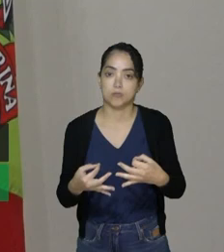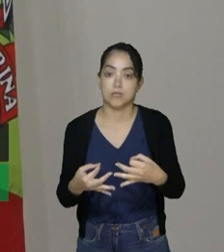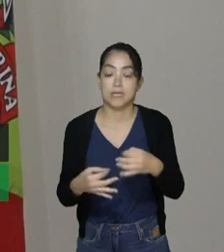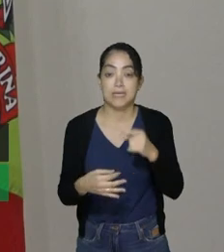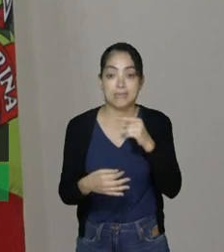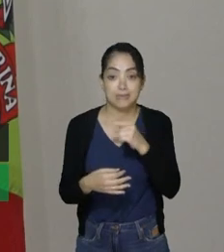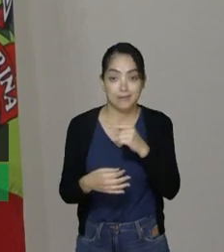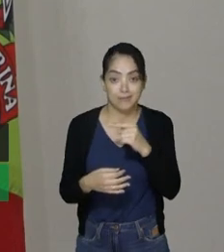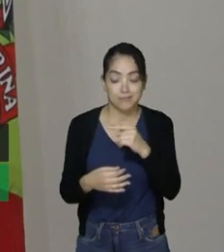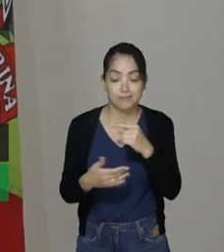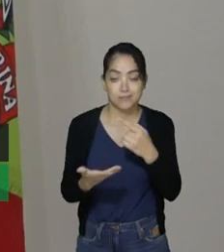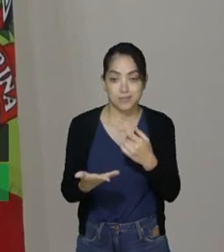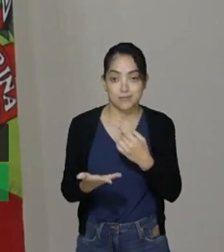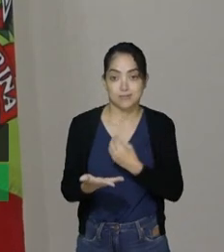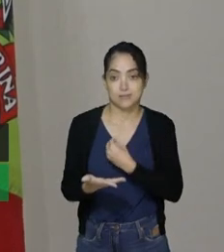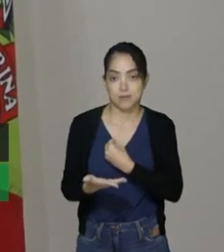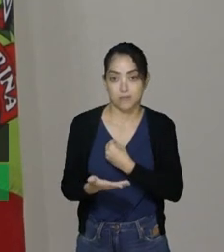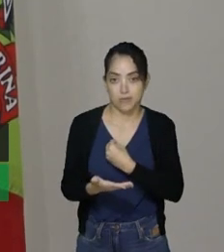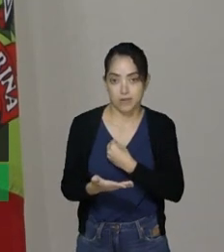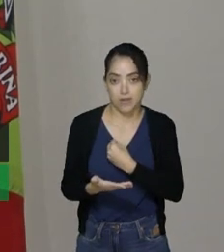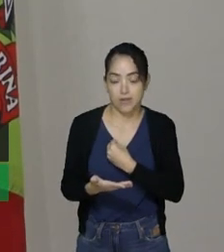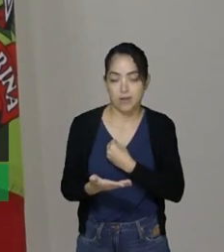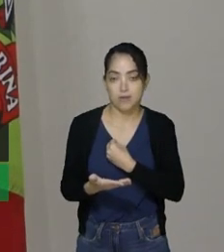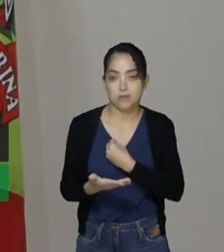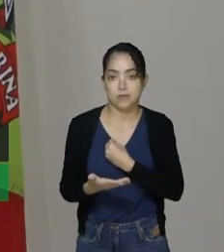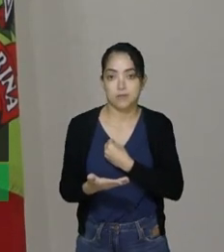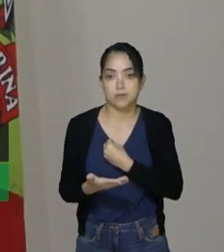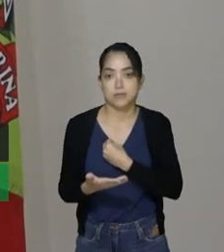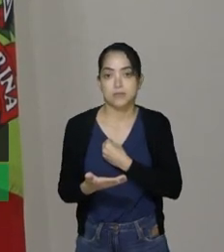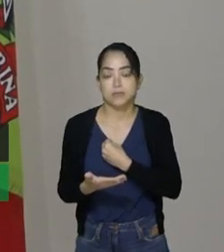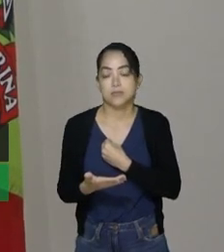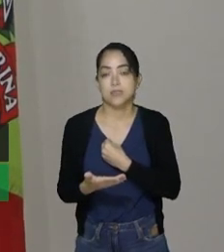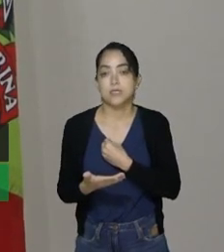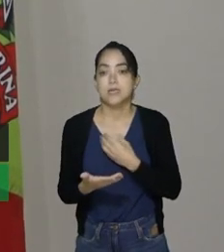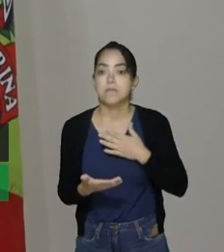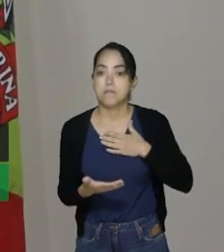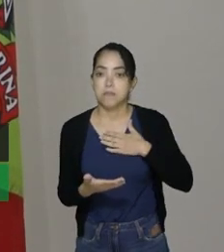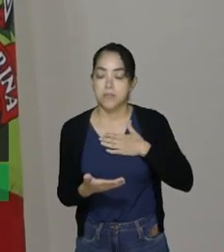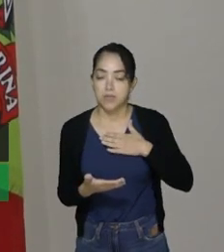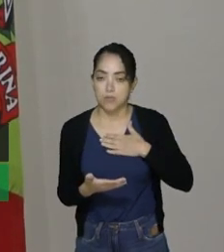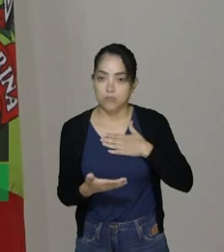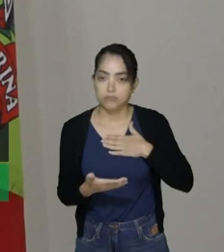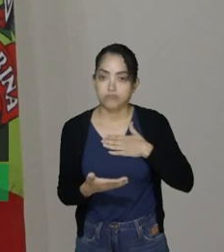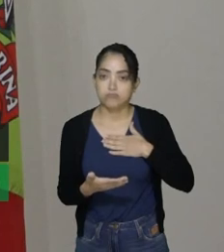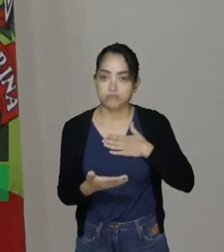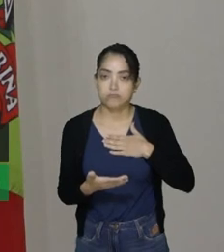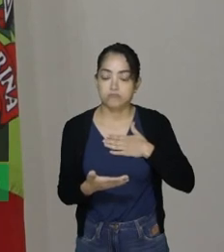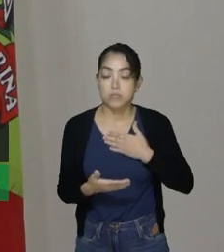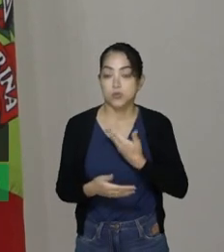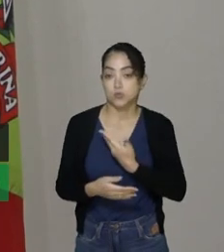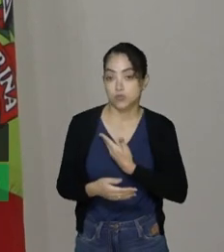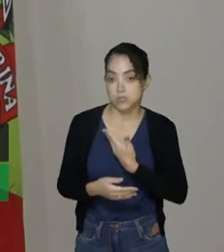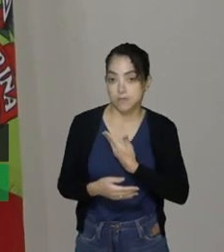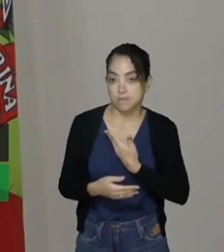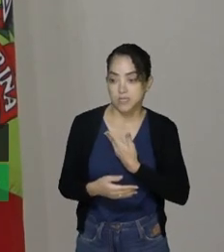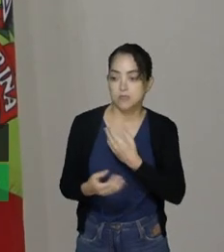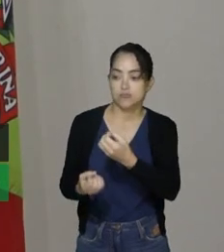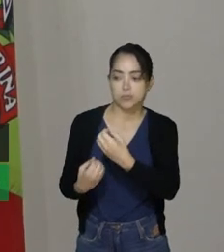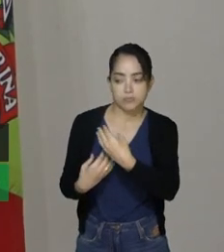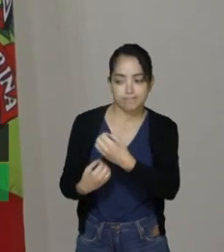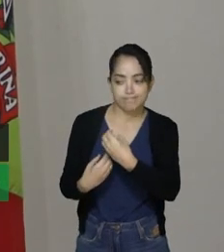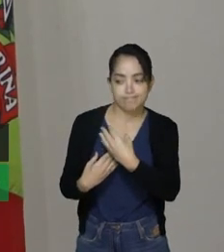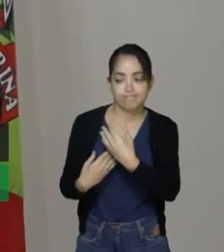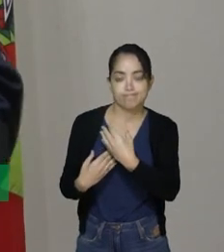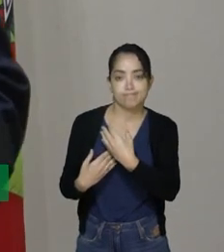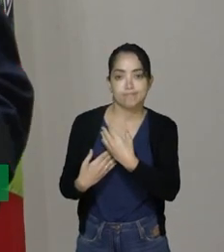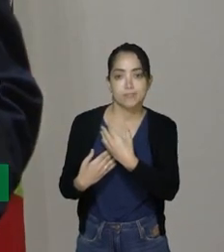lá, no entendimento meu, dos amigos que me influenciaram